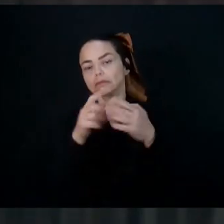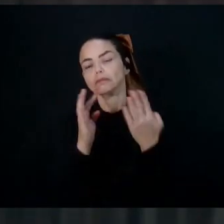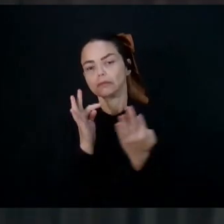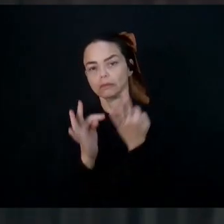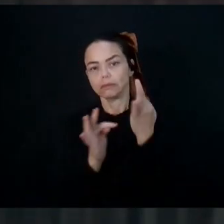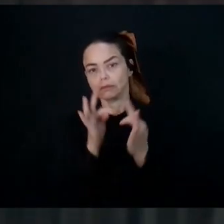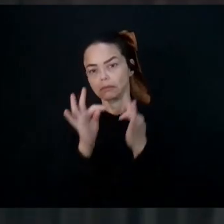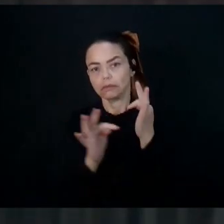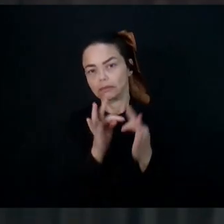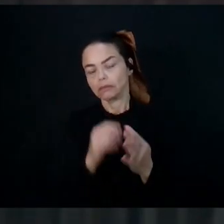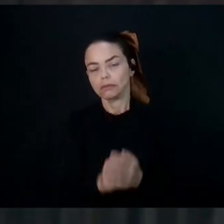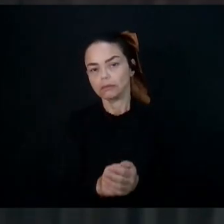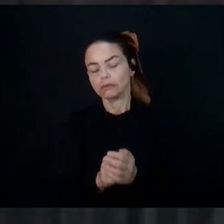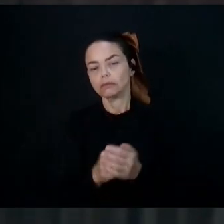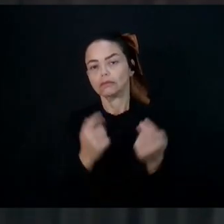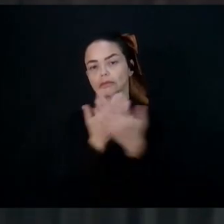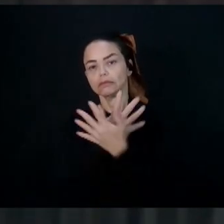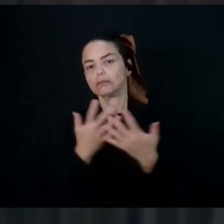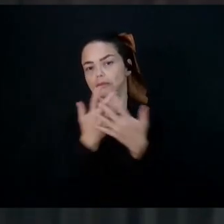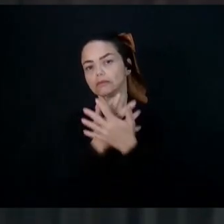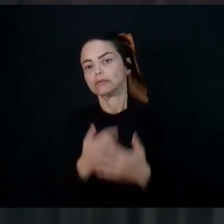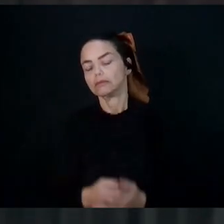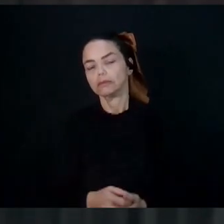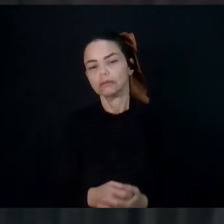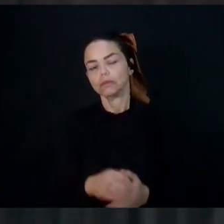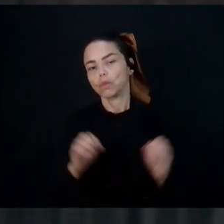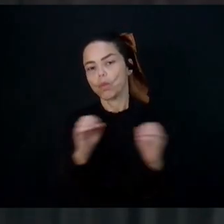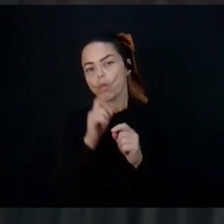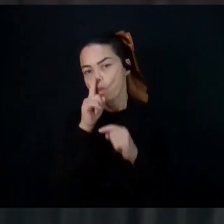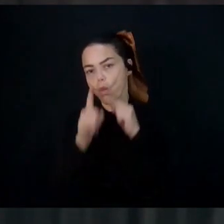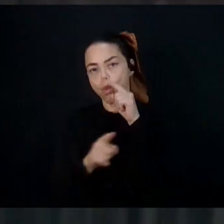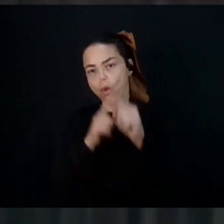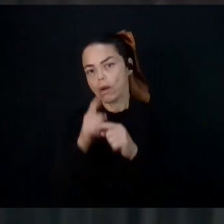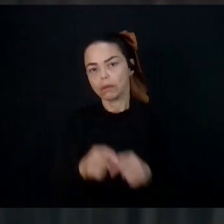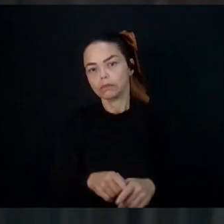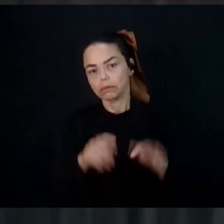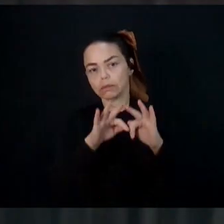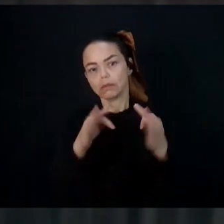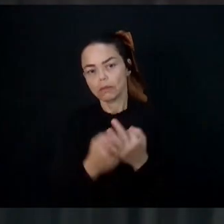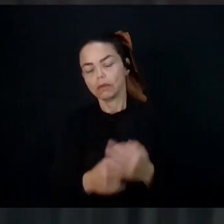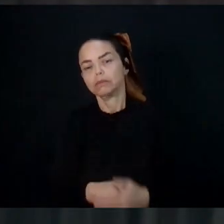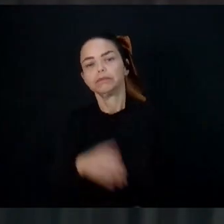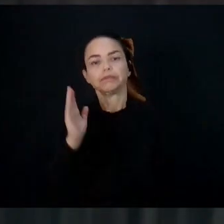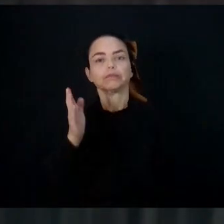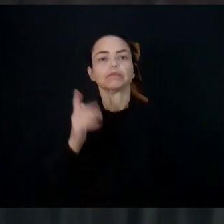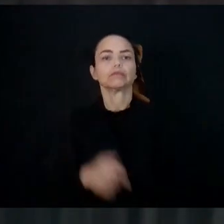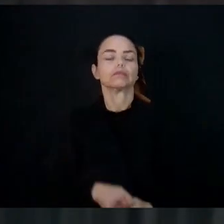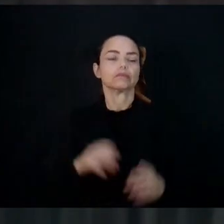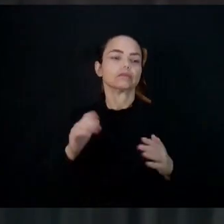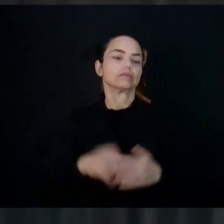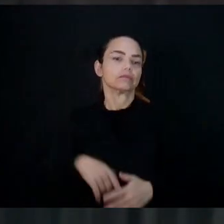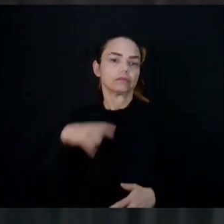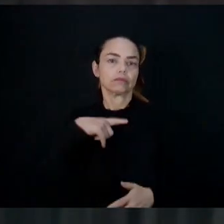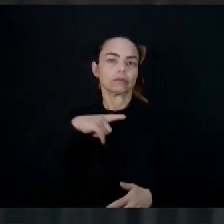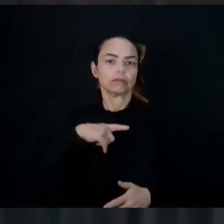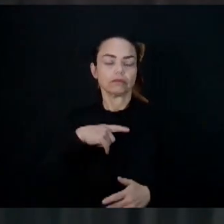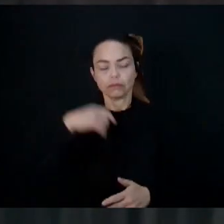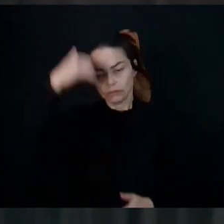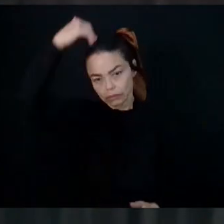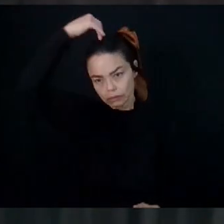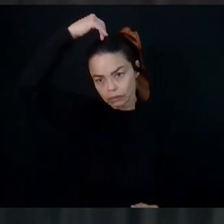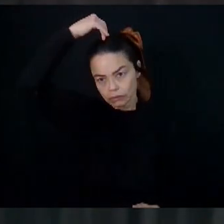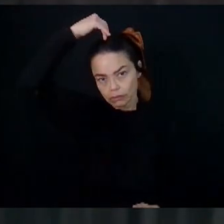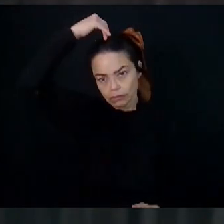uma escuta sem julgamentos. Isso. Porque essa família, ela já está enfrentando a culpa, né, de dentro